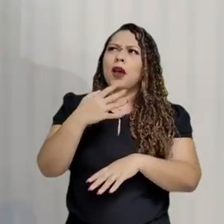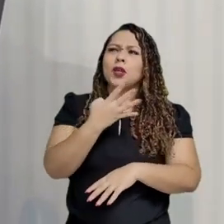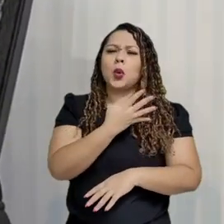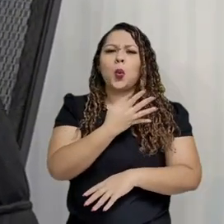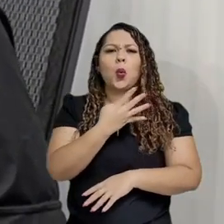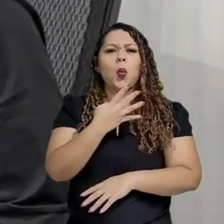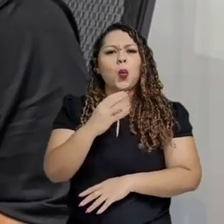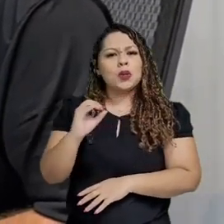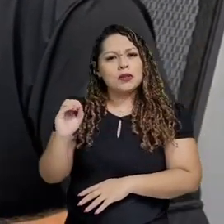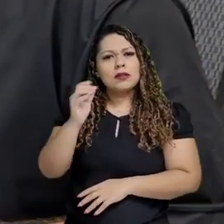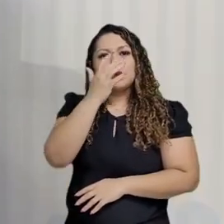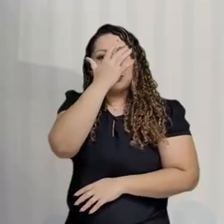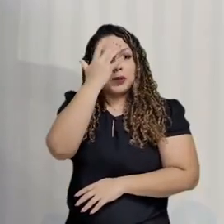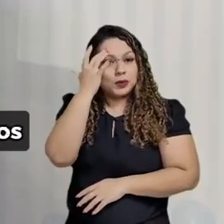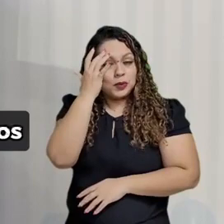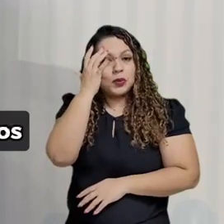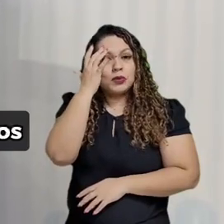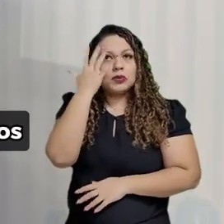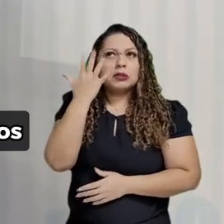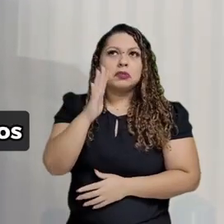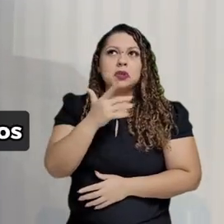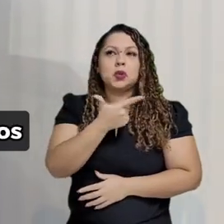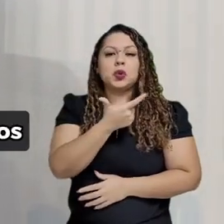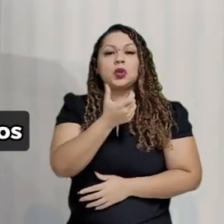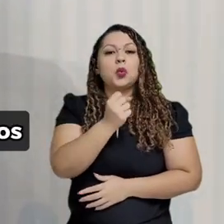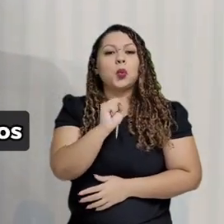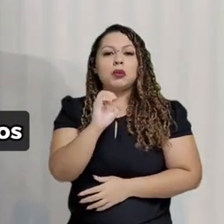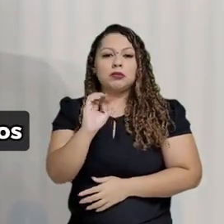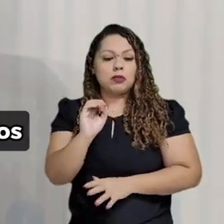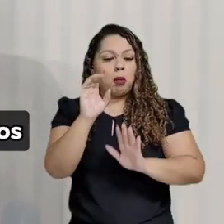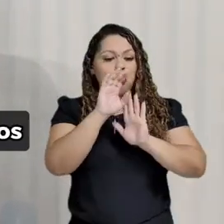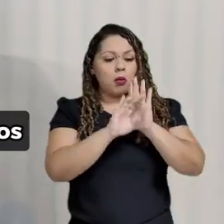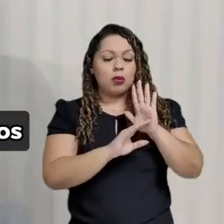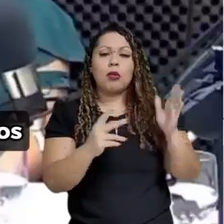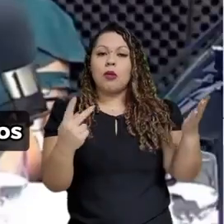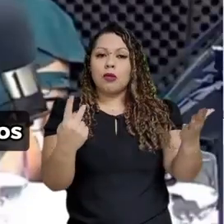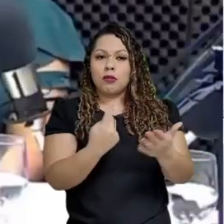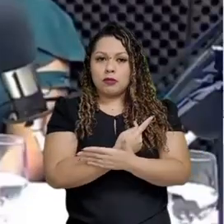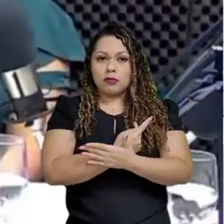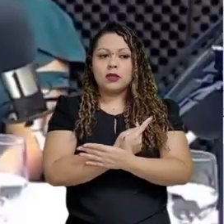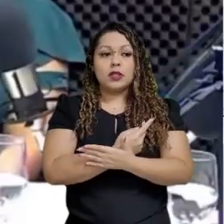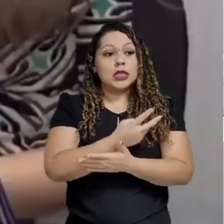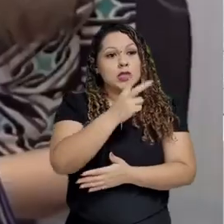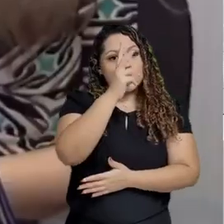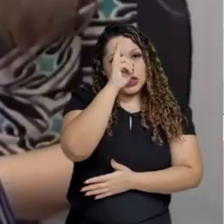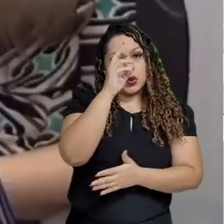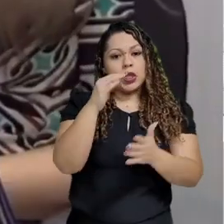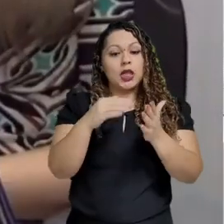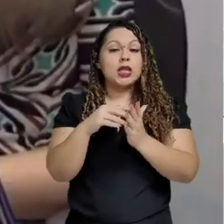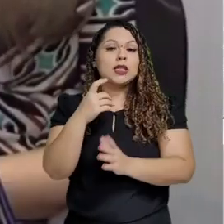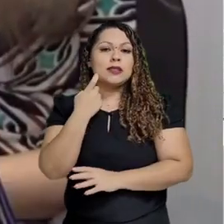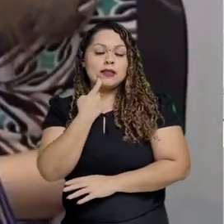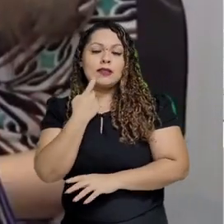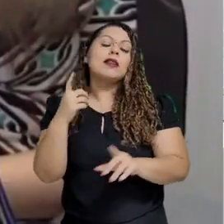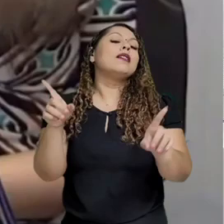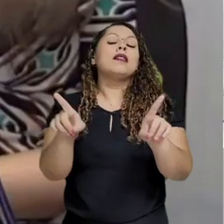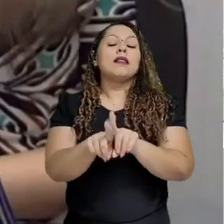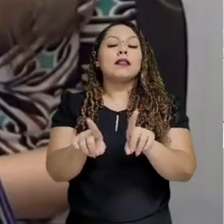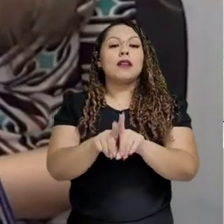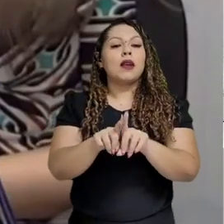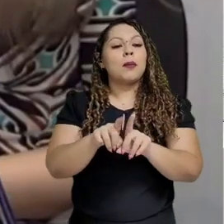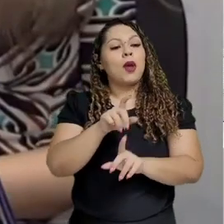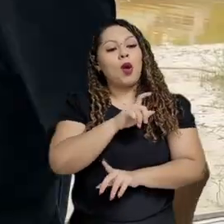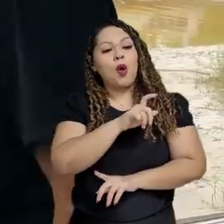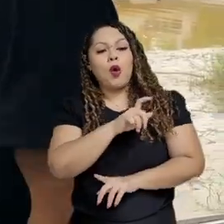de 400 convidados nos cerca de 280 programas realizados de segunda a sexta-feira, e além